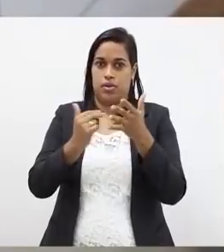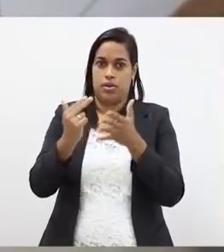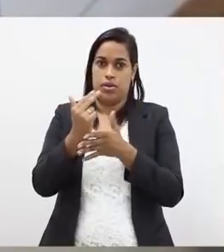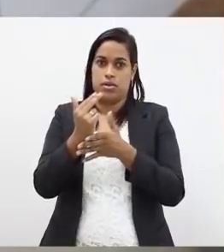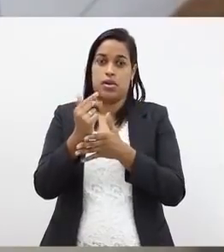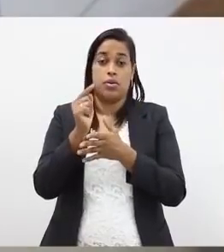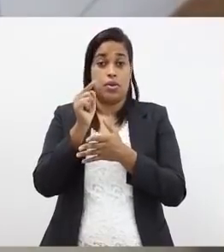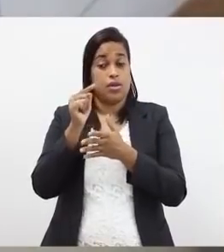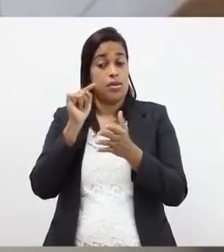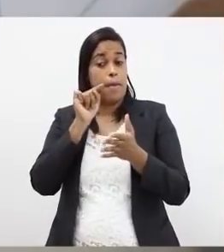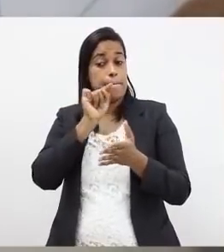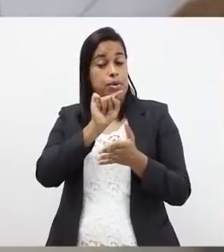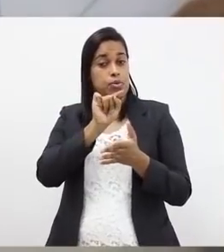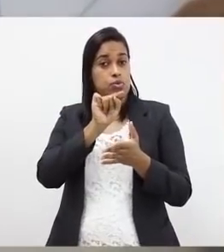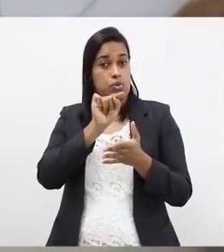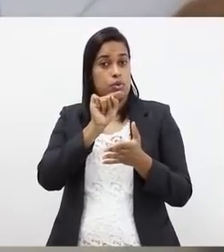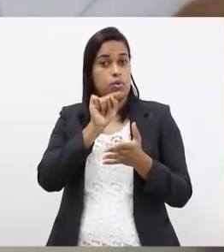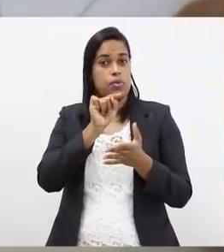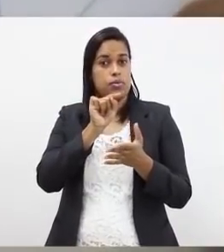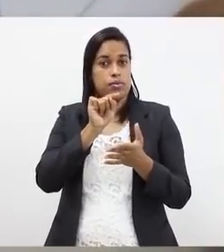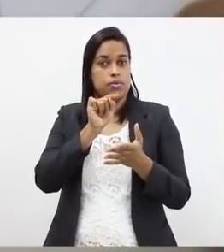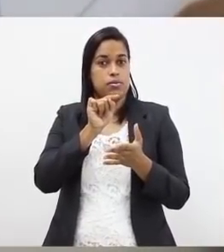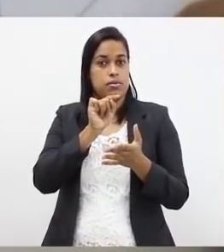desse ponto da diagonal